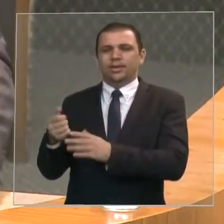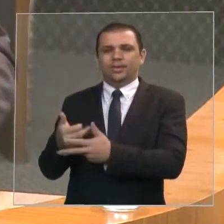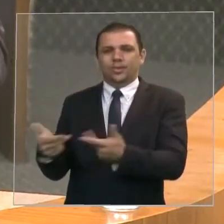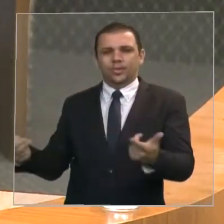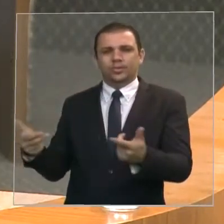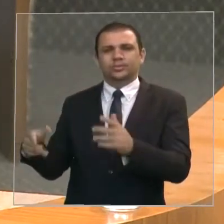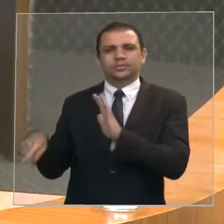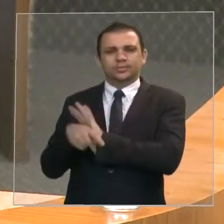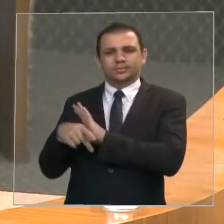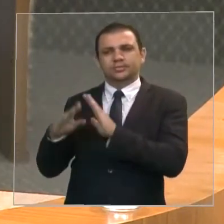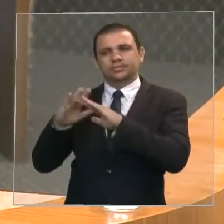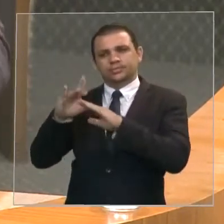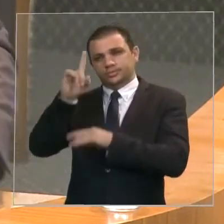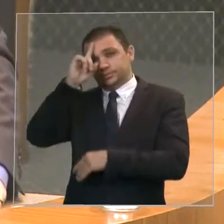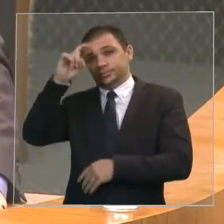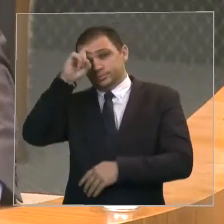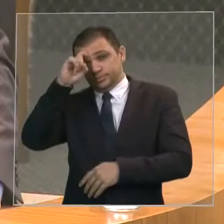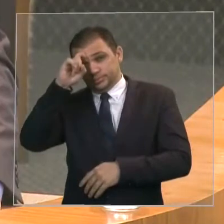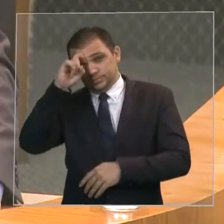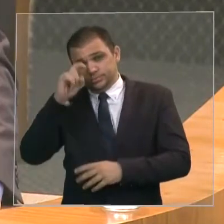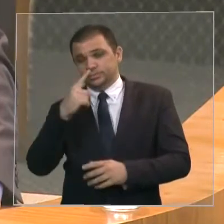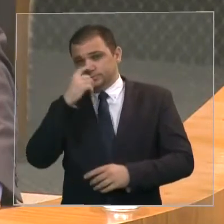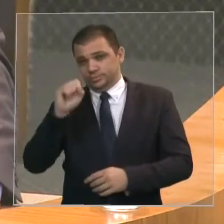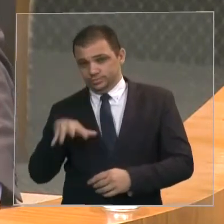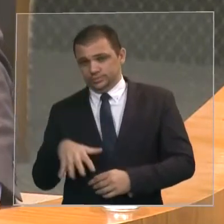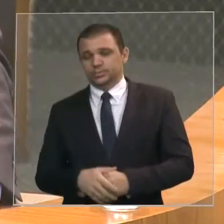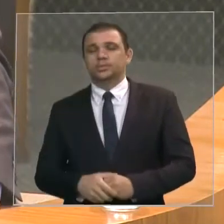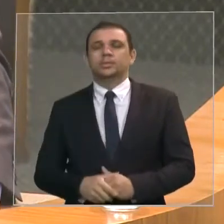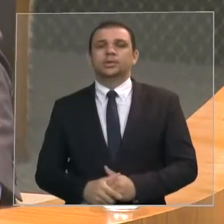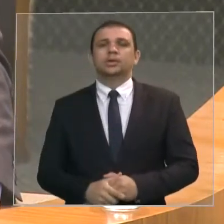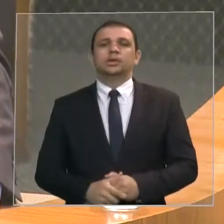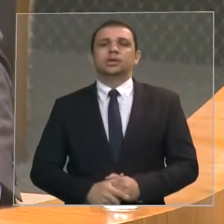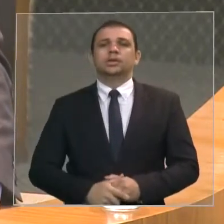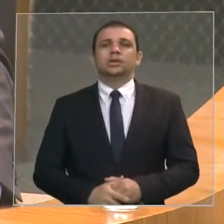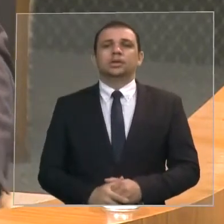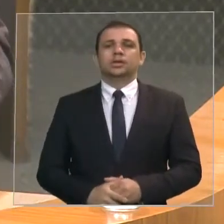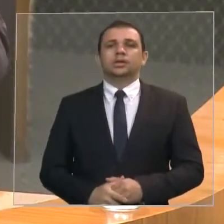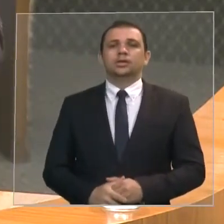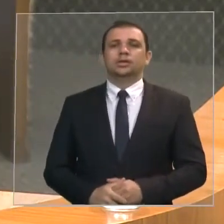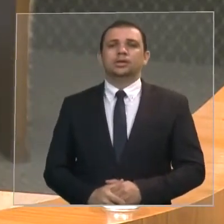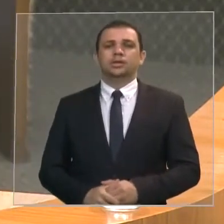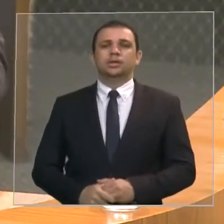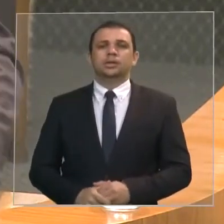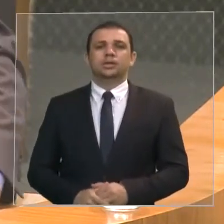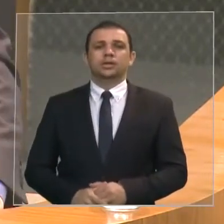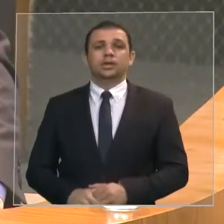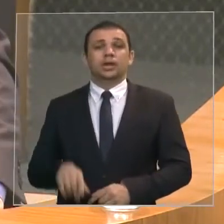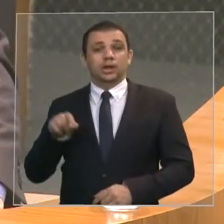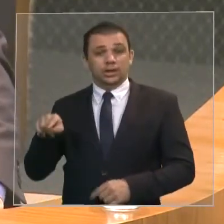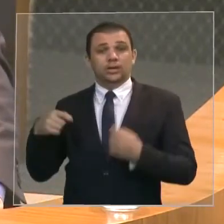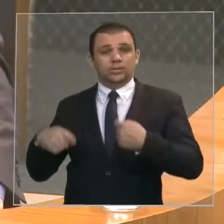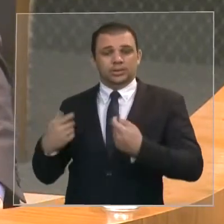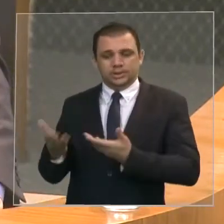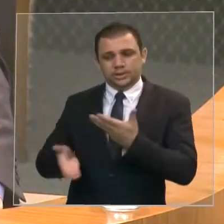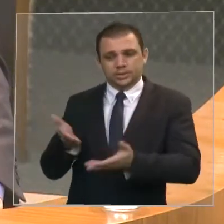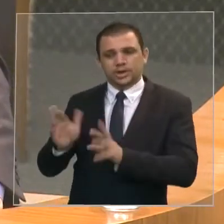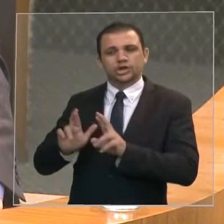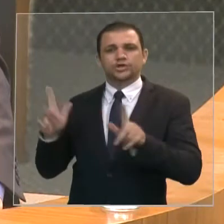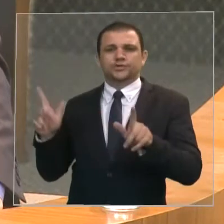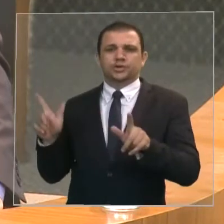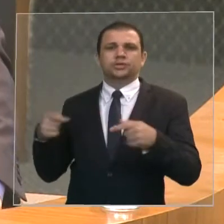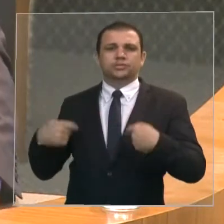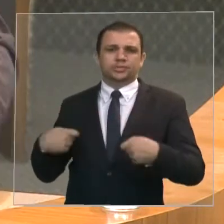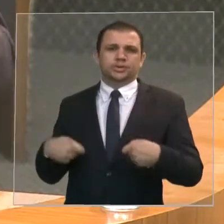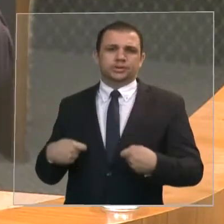saúde, o lixo hospitalar, mais comumente como é conhecido, ele tem que ter um tratamento diferenciado.